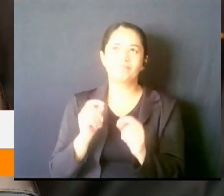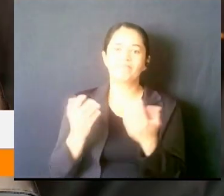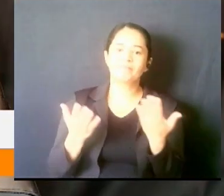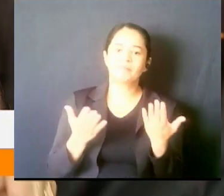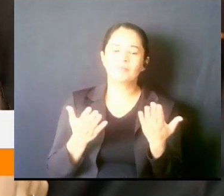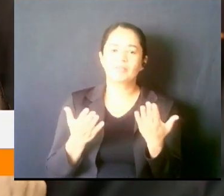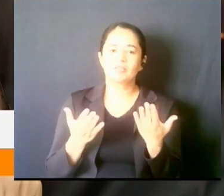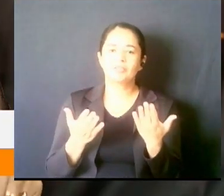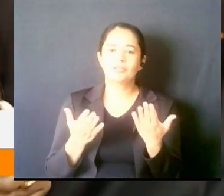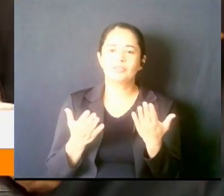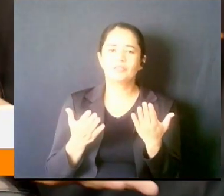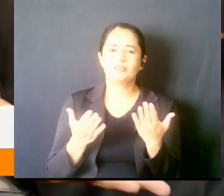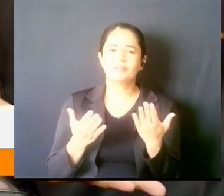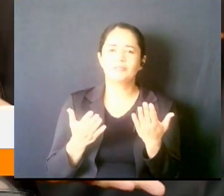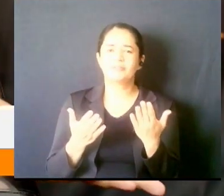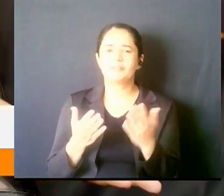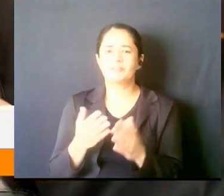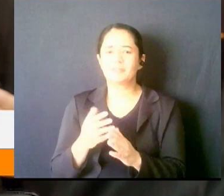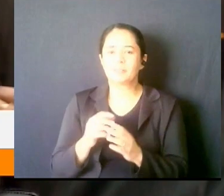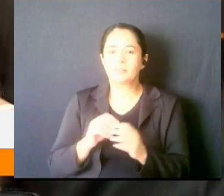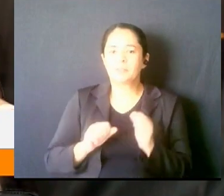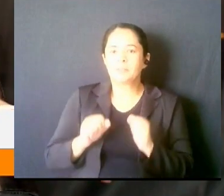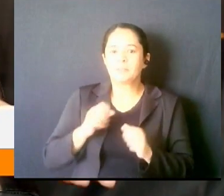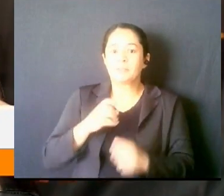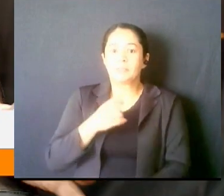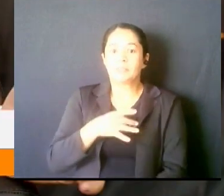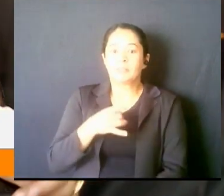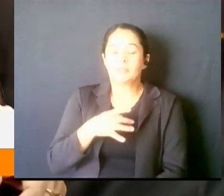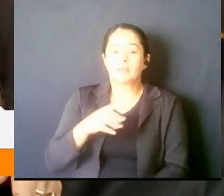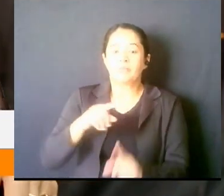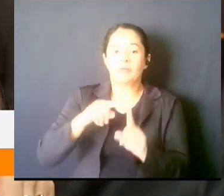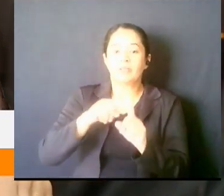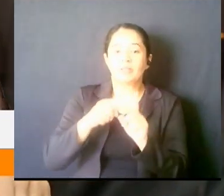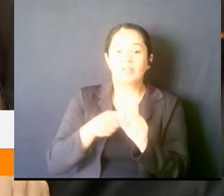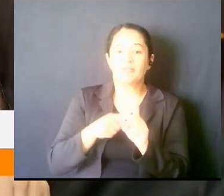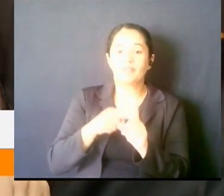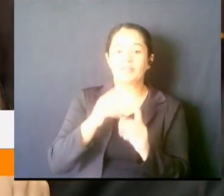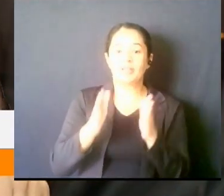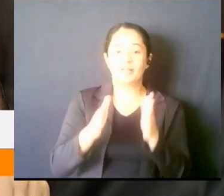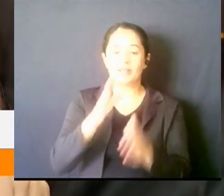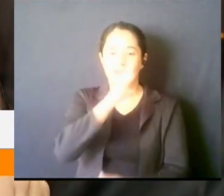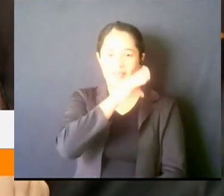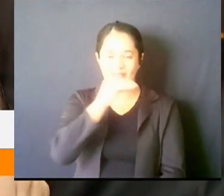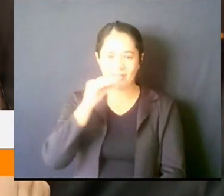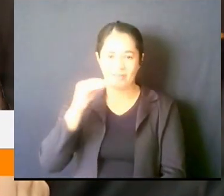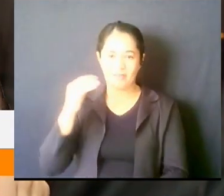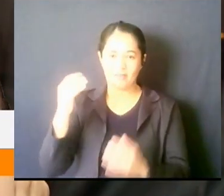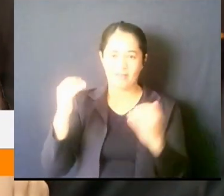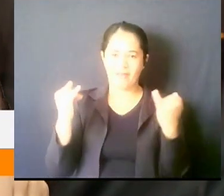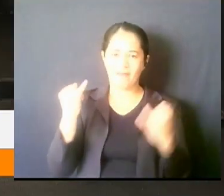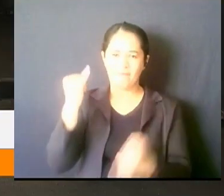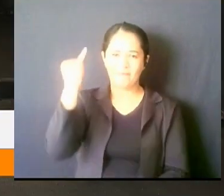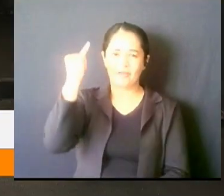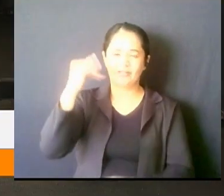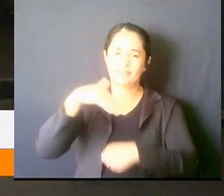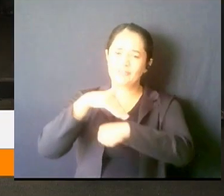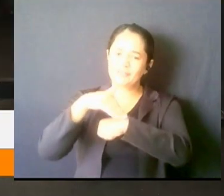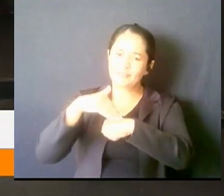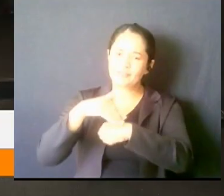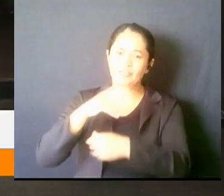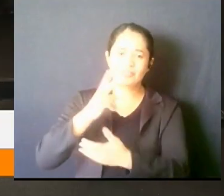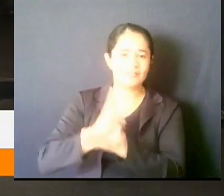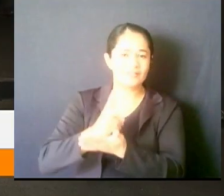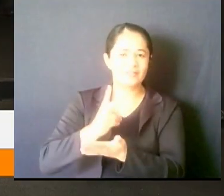a gravidez na adolescência e a importância de se conversar sobre esse assunto a todo momento. A importância